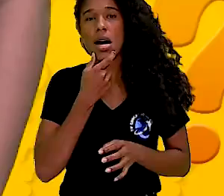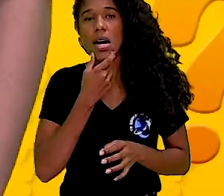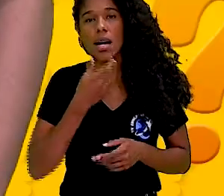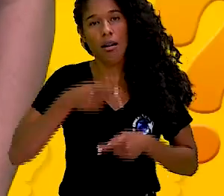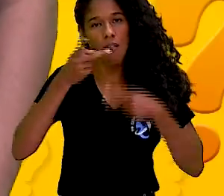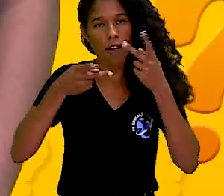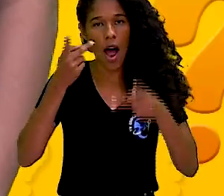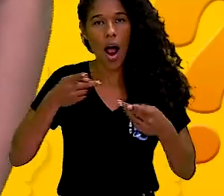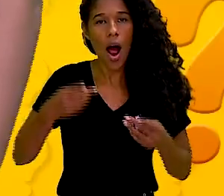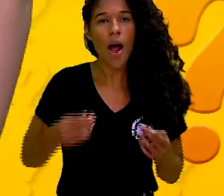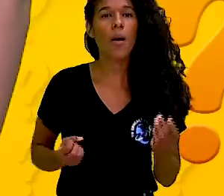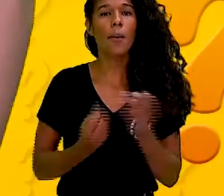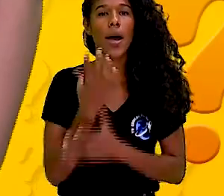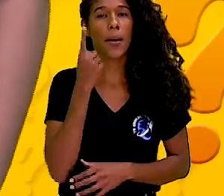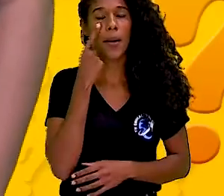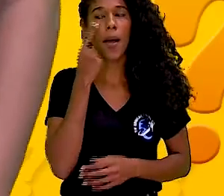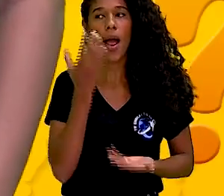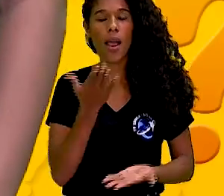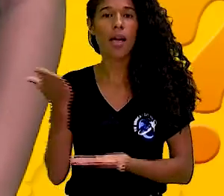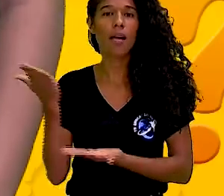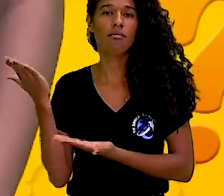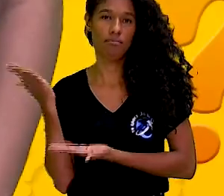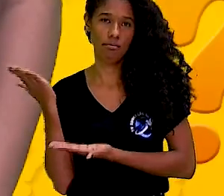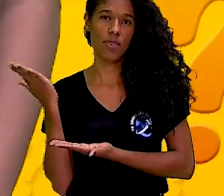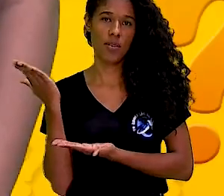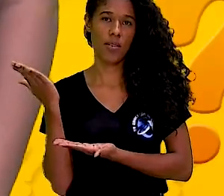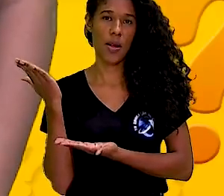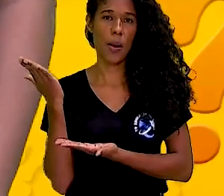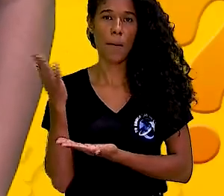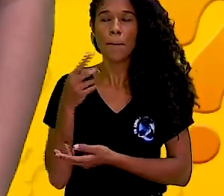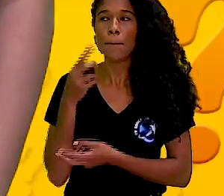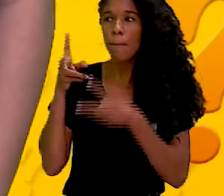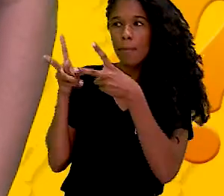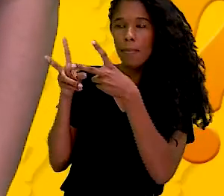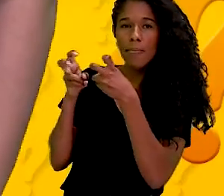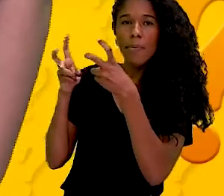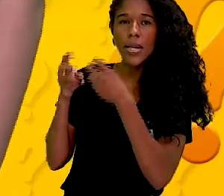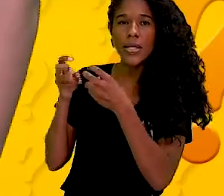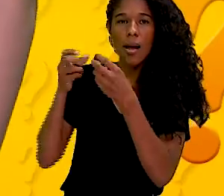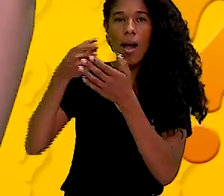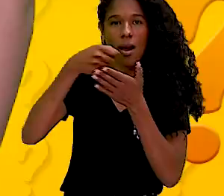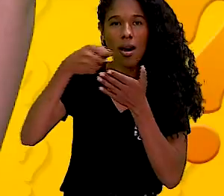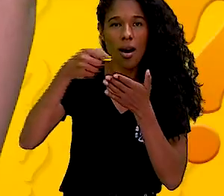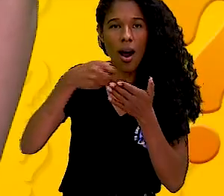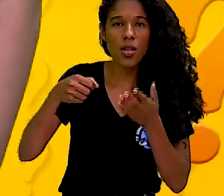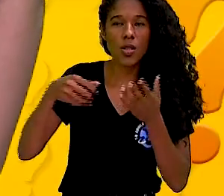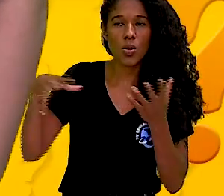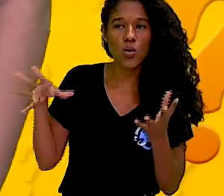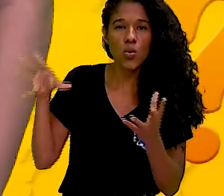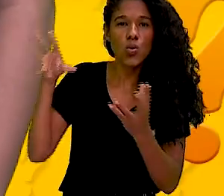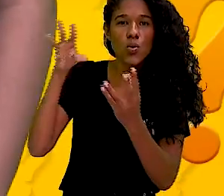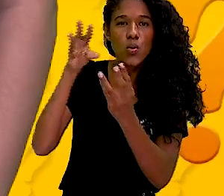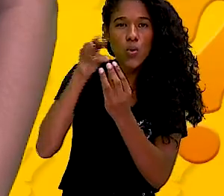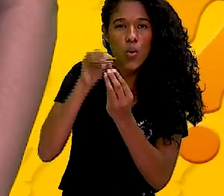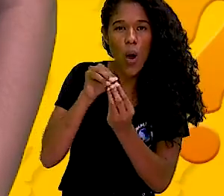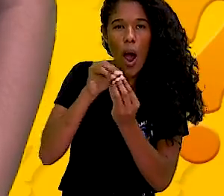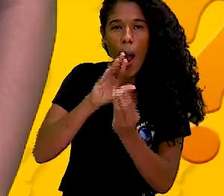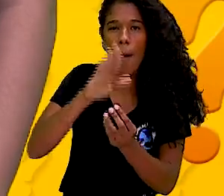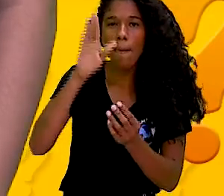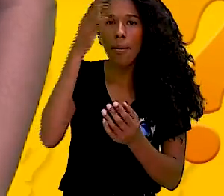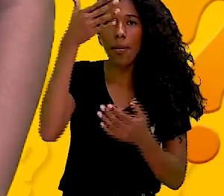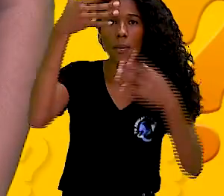gonna, gonna. Go to, gotta, gotta. Have to,